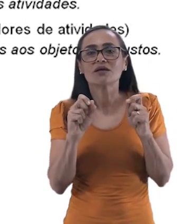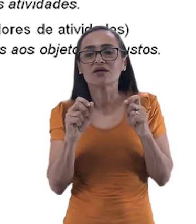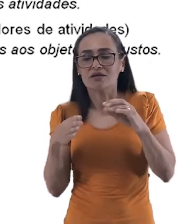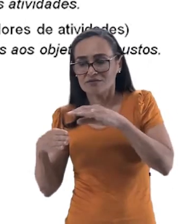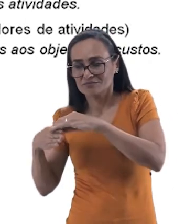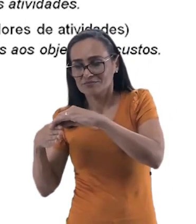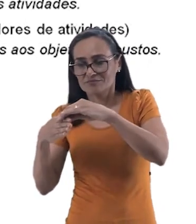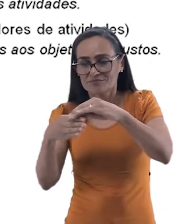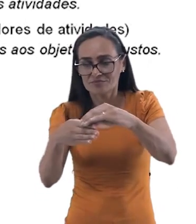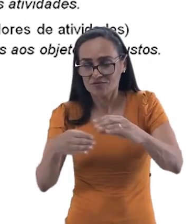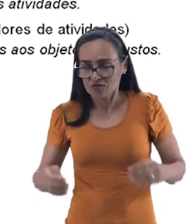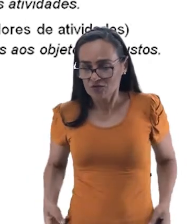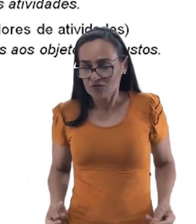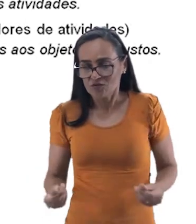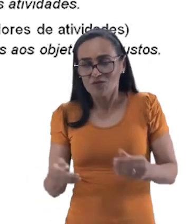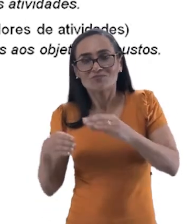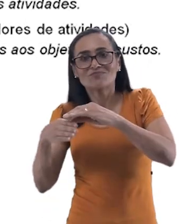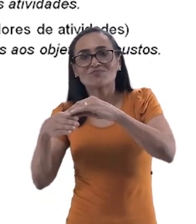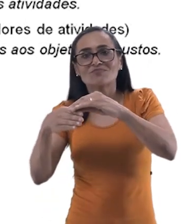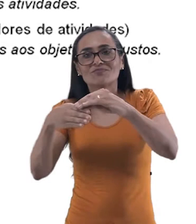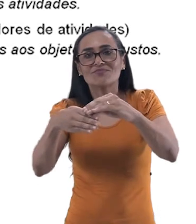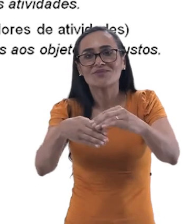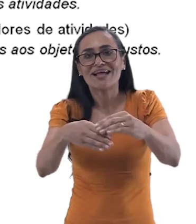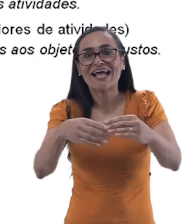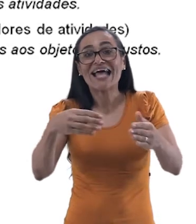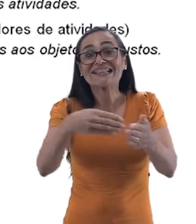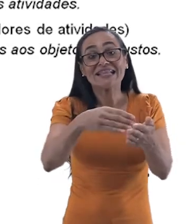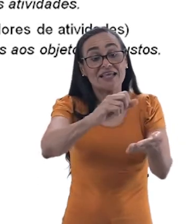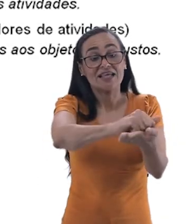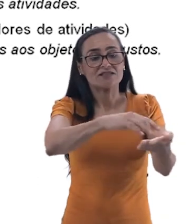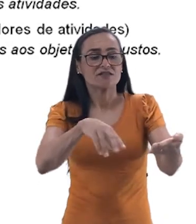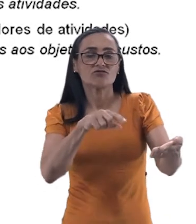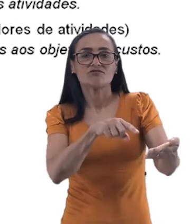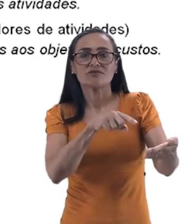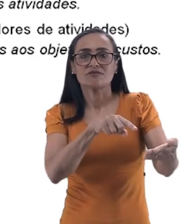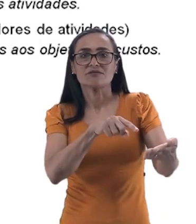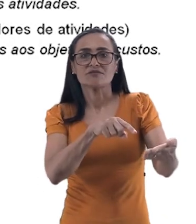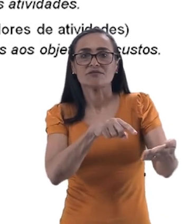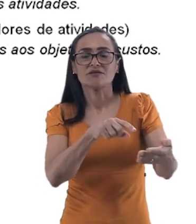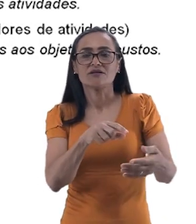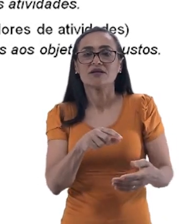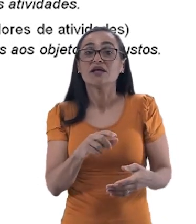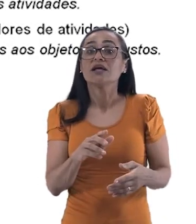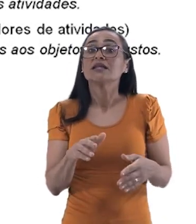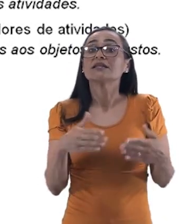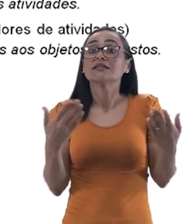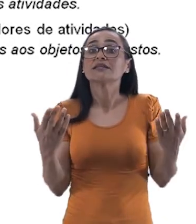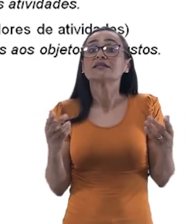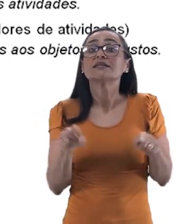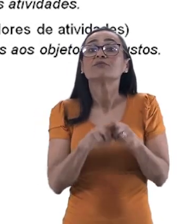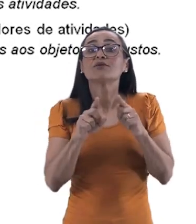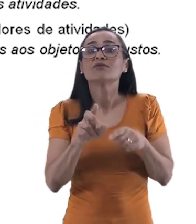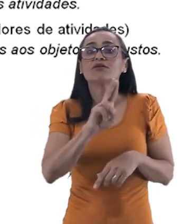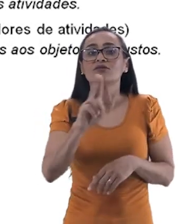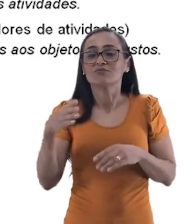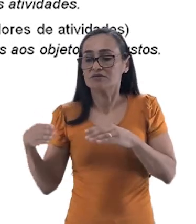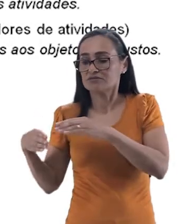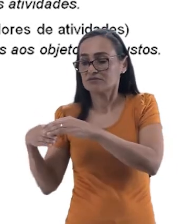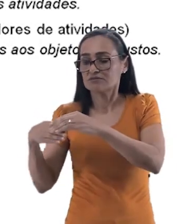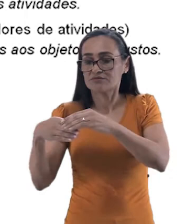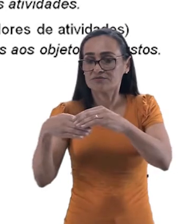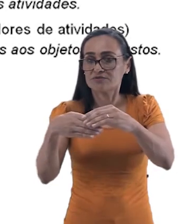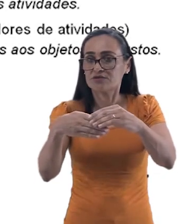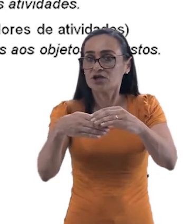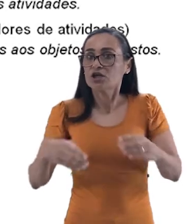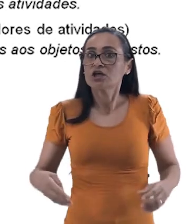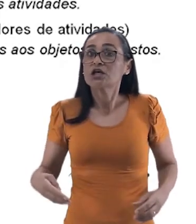fazer o direcionamento, a atribuição dos custos às atividades, né? Por isso também são chamados de